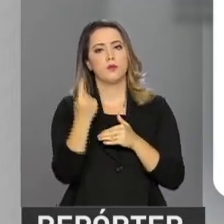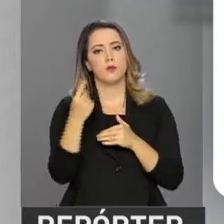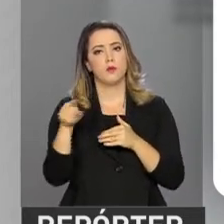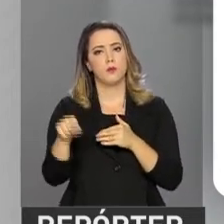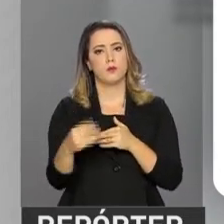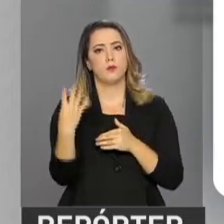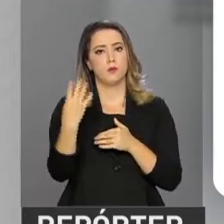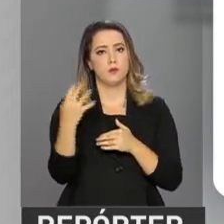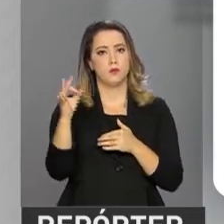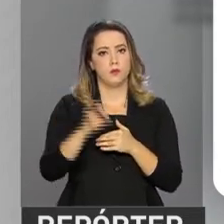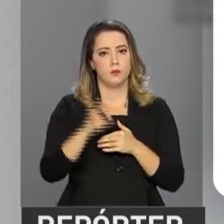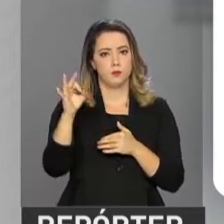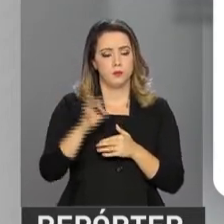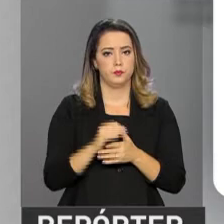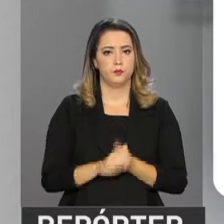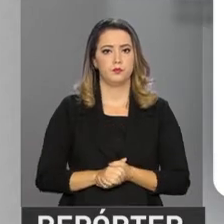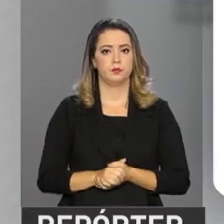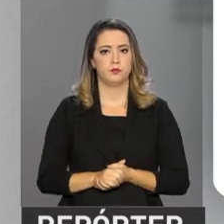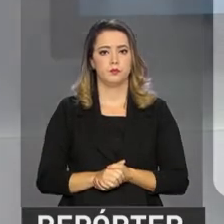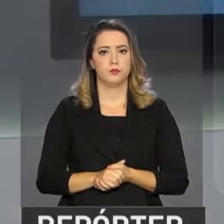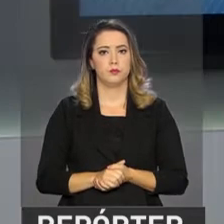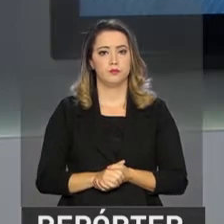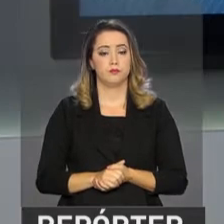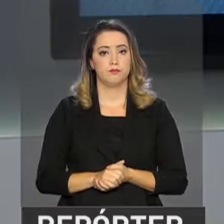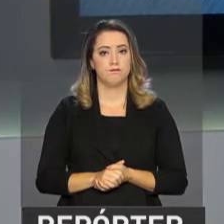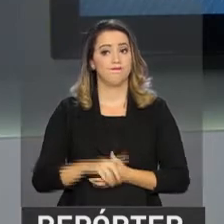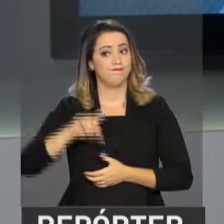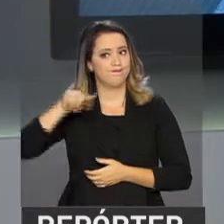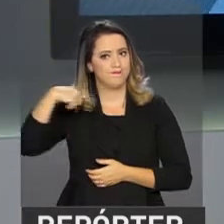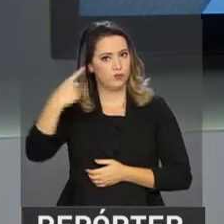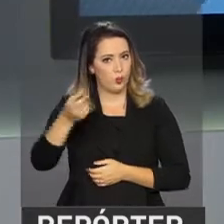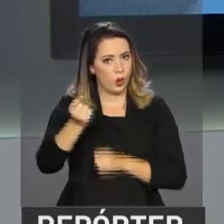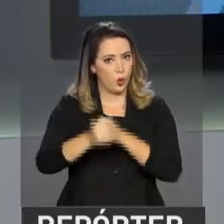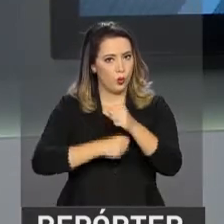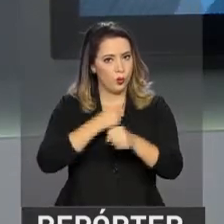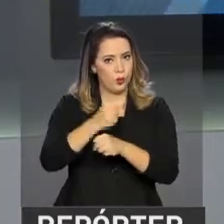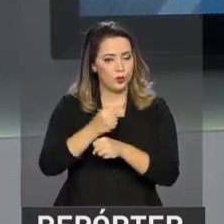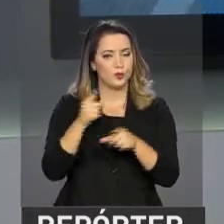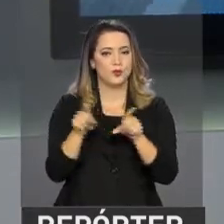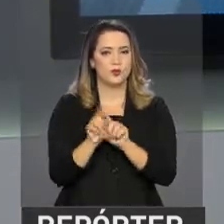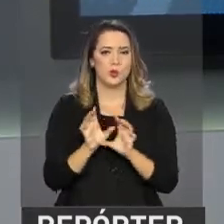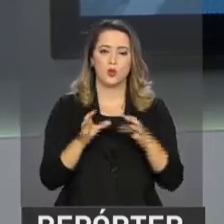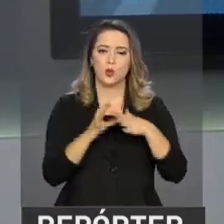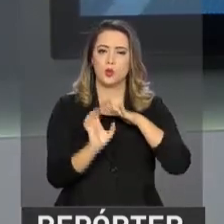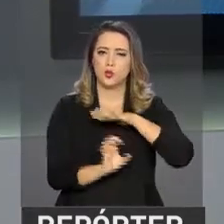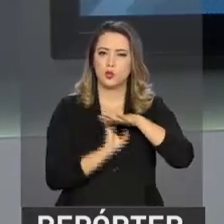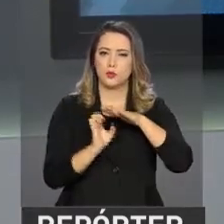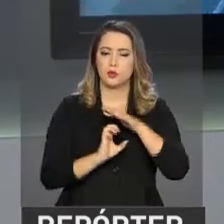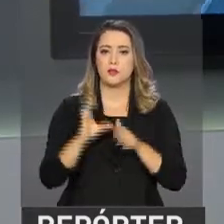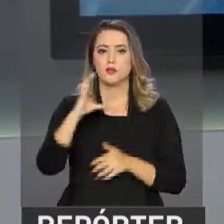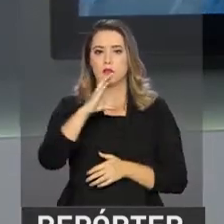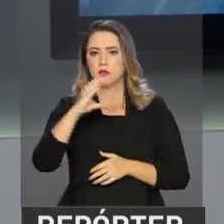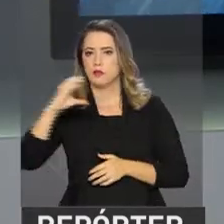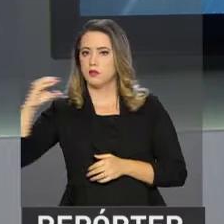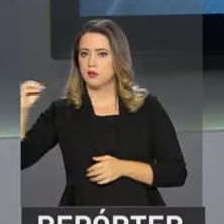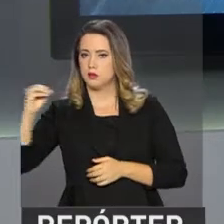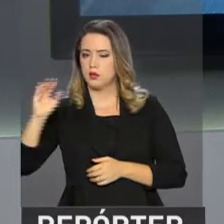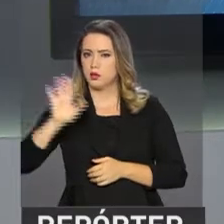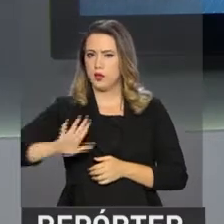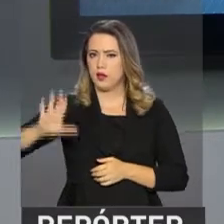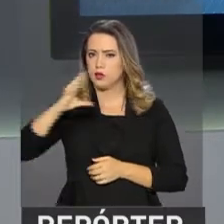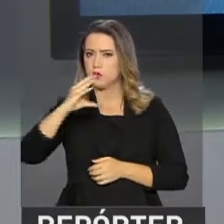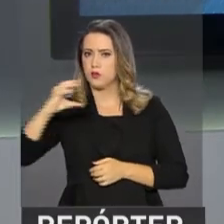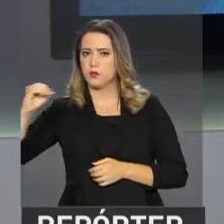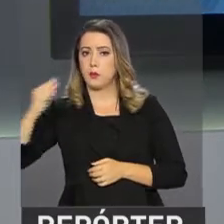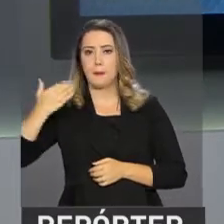1,4 por cento no próximo ano os empreendedores da região centro oeste vão contar com mais de 9 bilhões